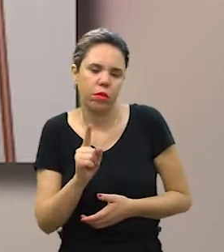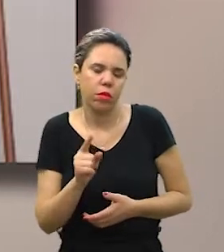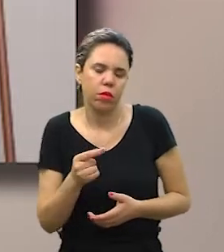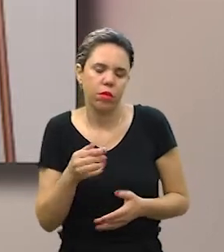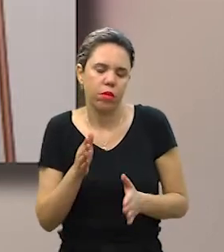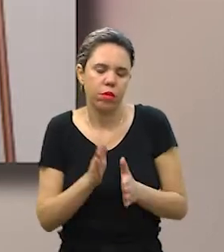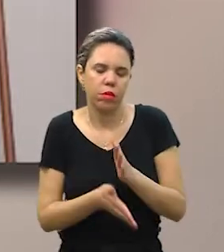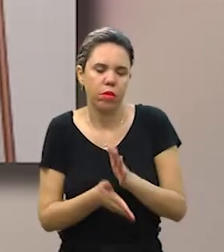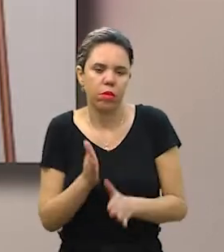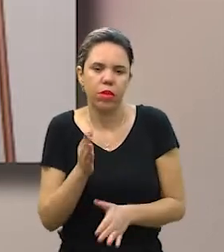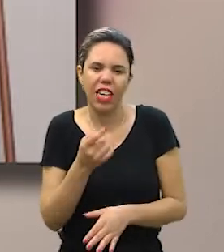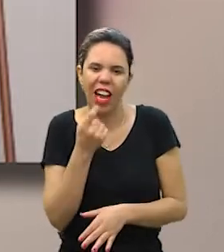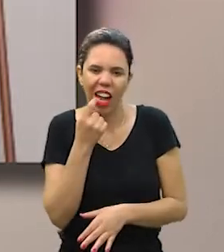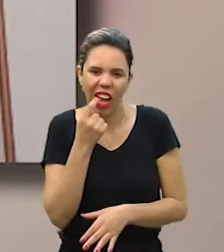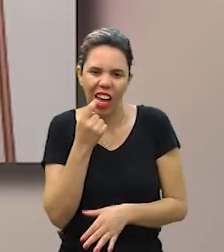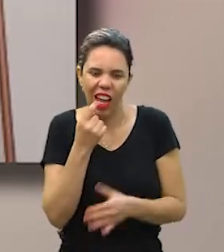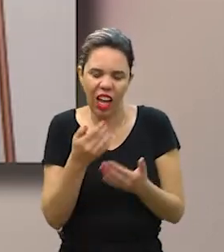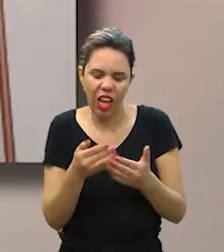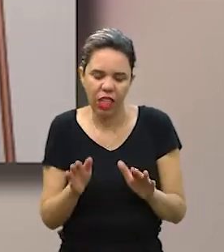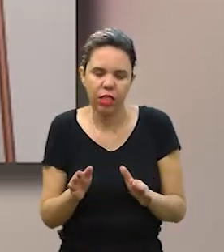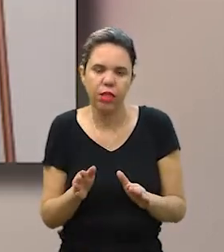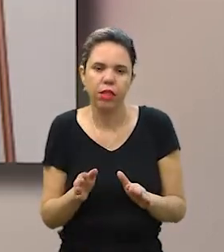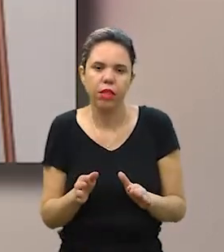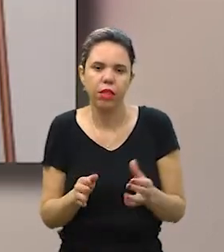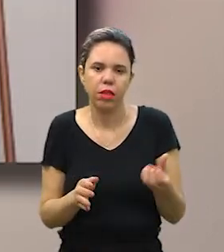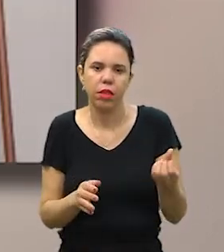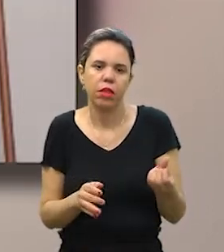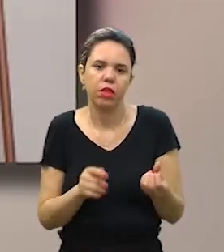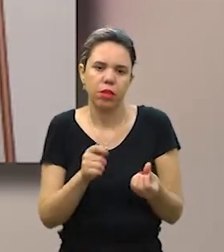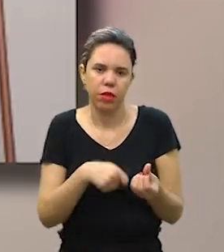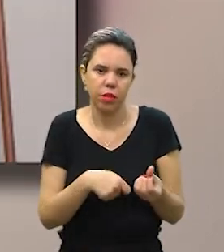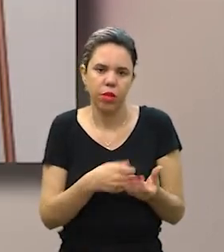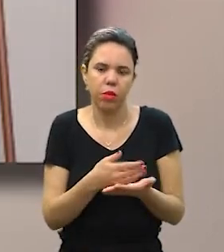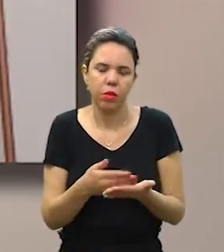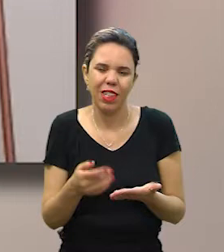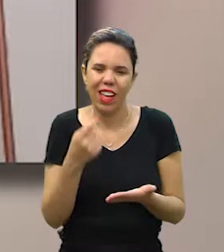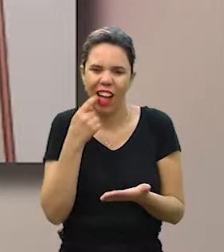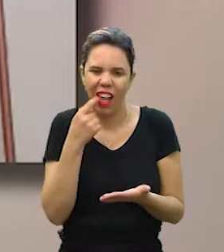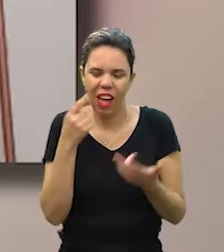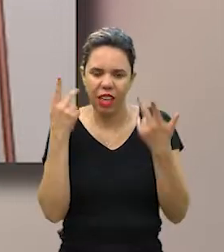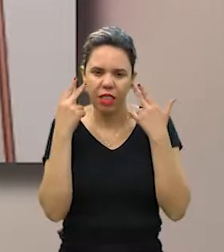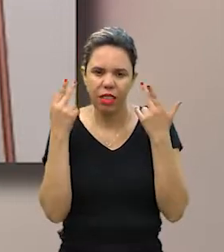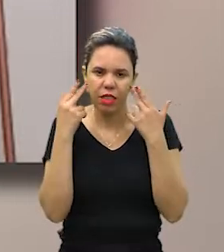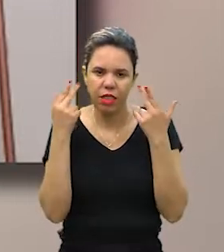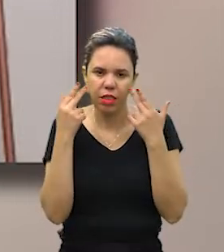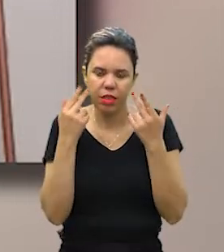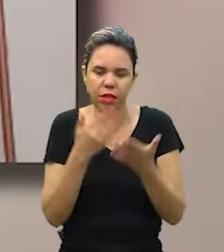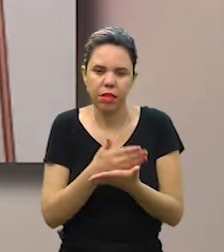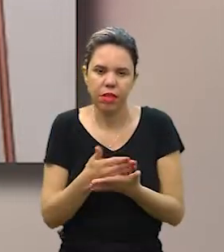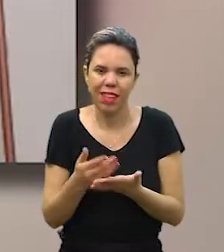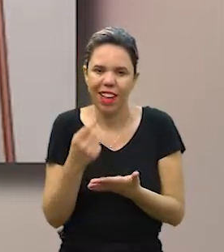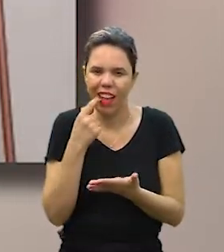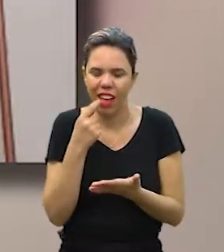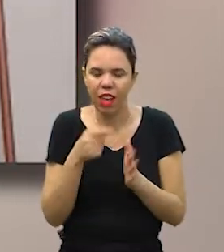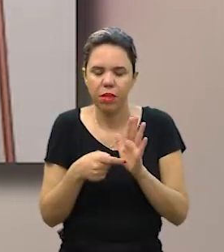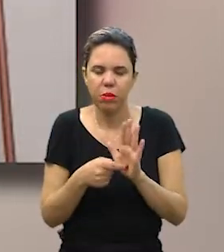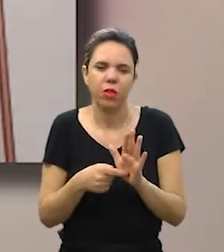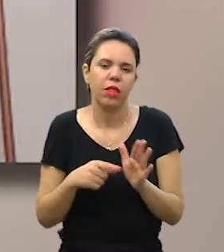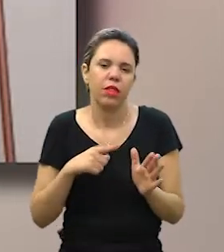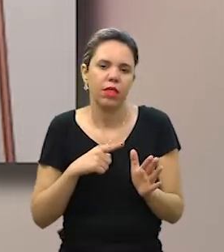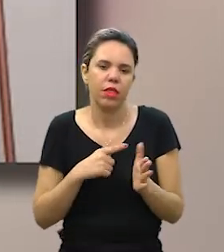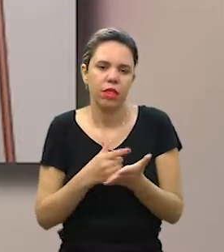Não, a dentição a partir aí do sexto mês, que é o comum de começar a ter os